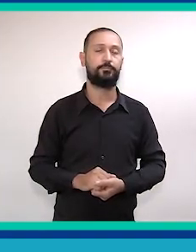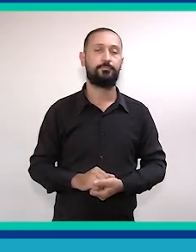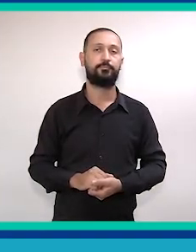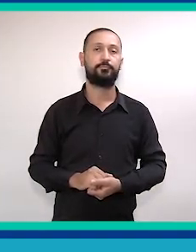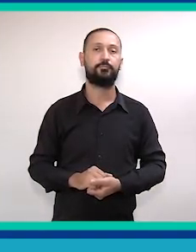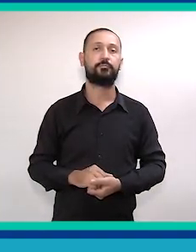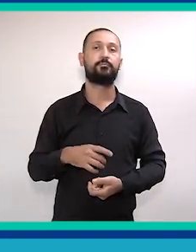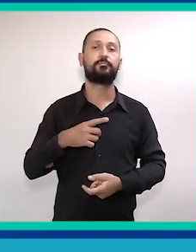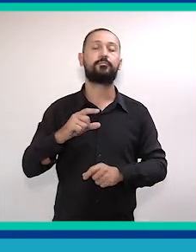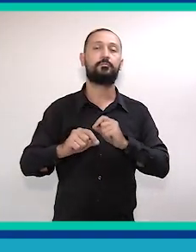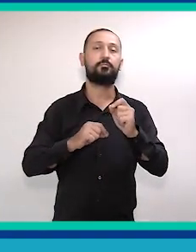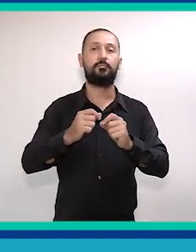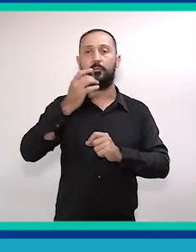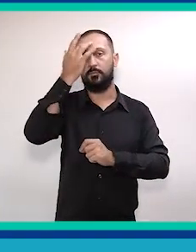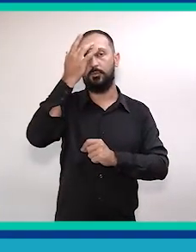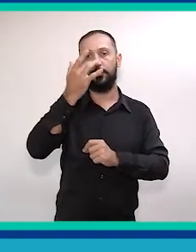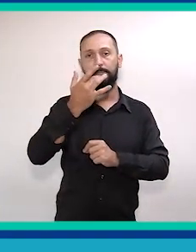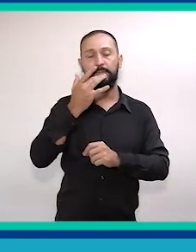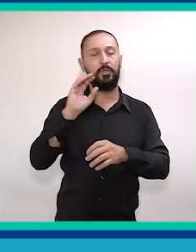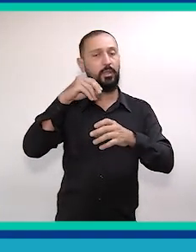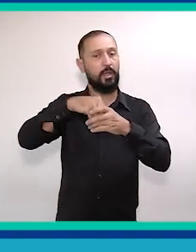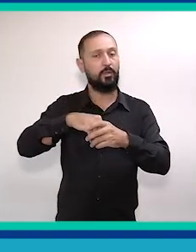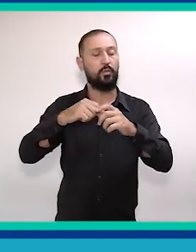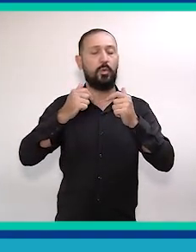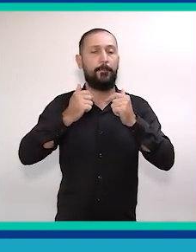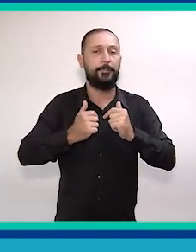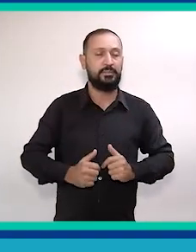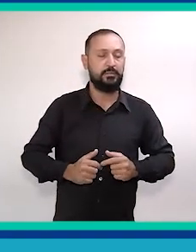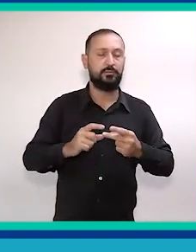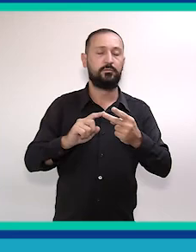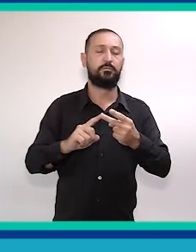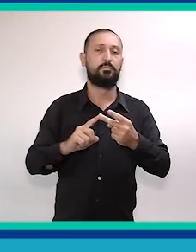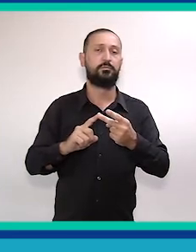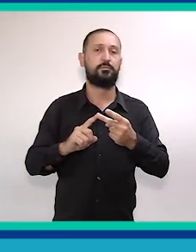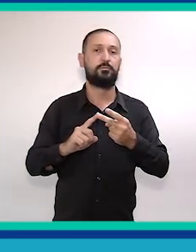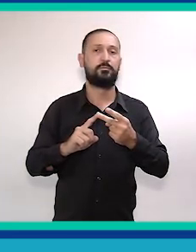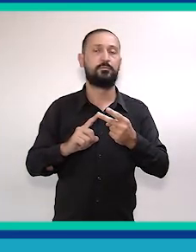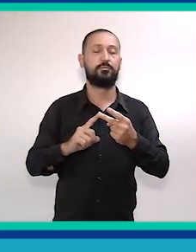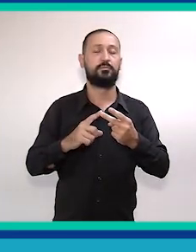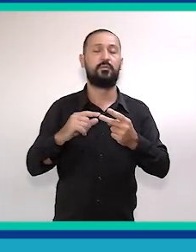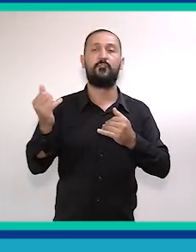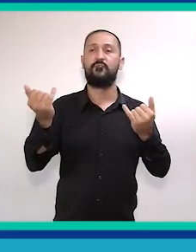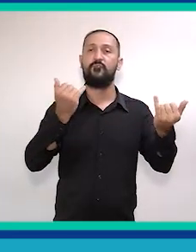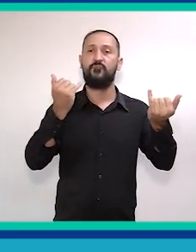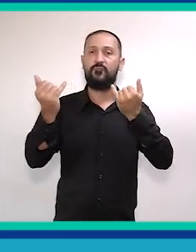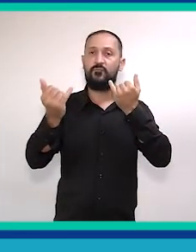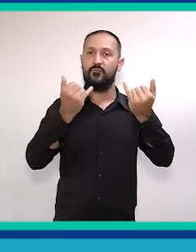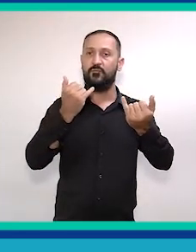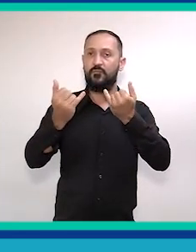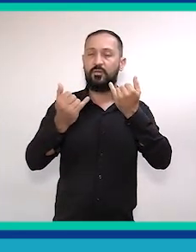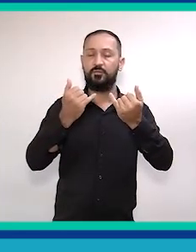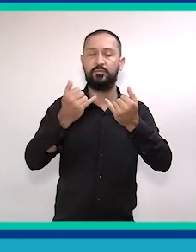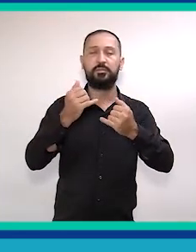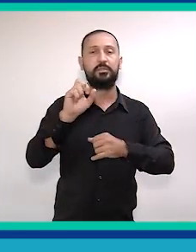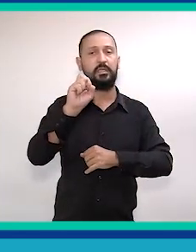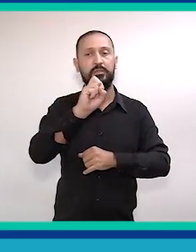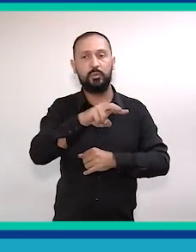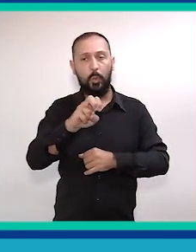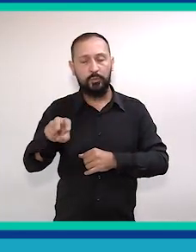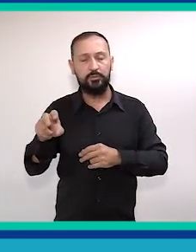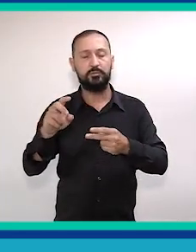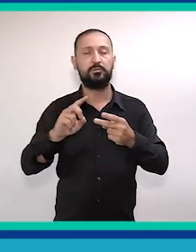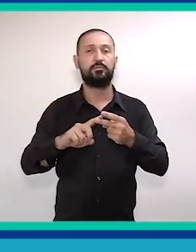você obtém um perfil farmacológico dentro de uma pessoa, você obtém informações detalhadas sobre a